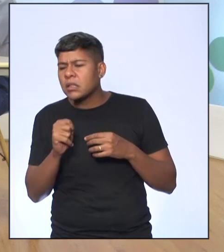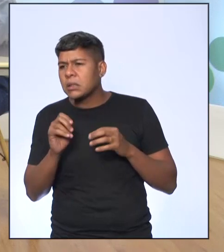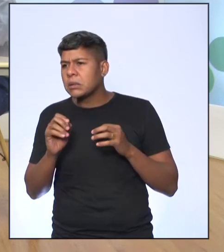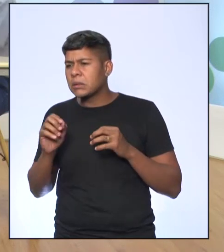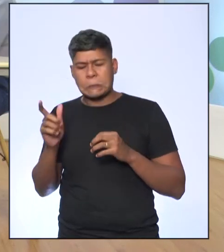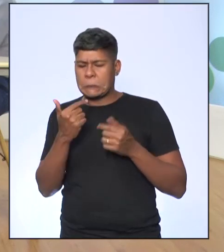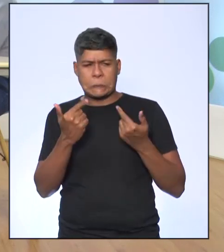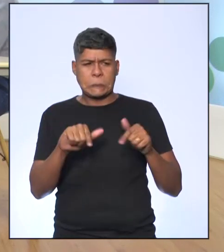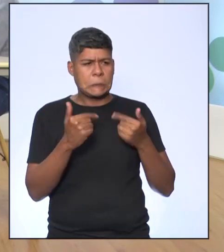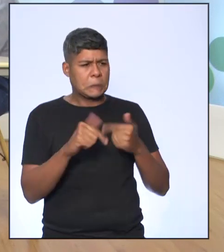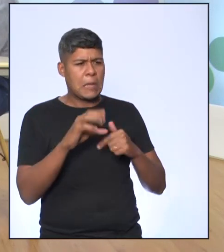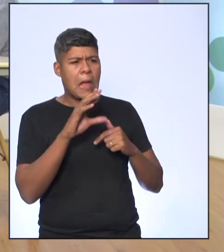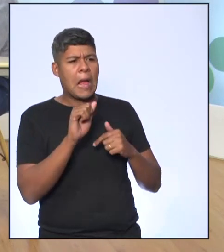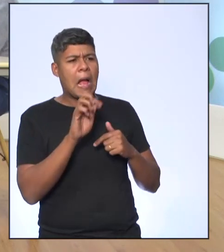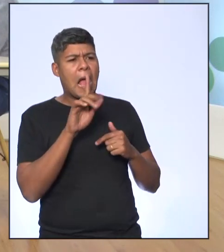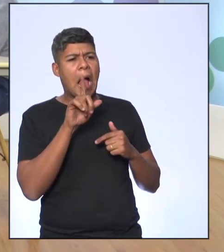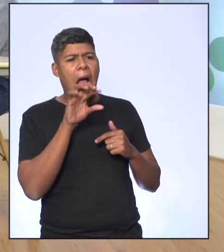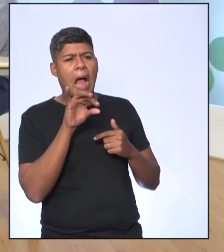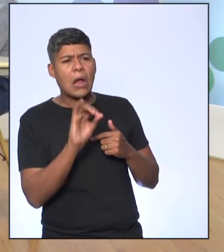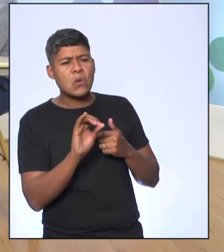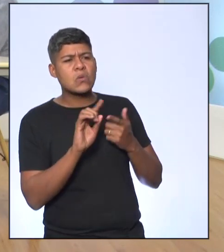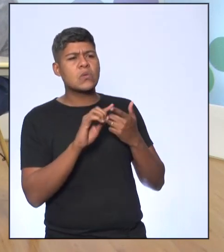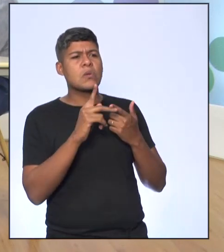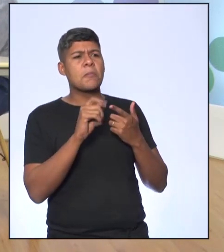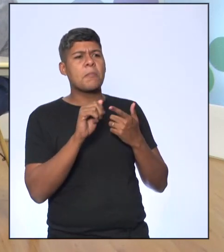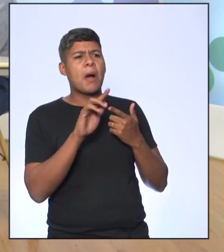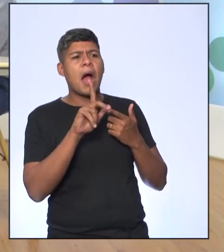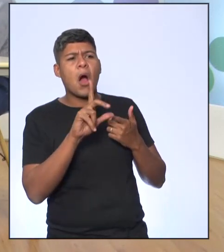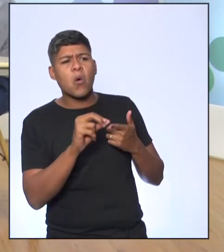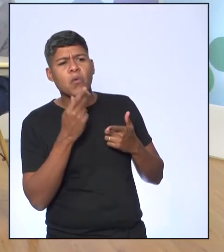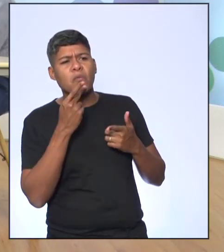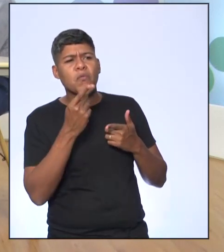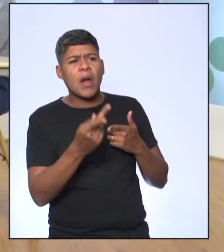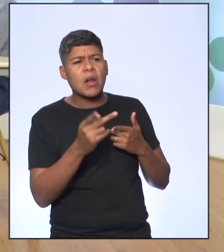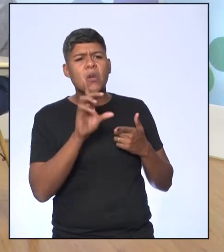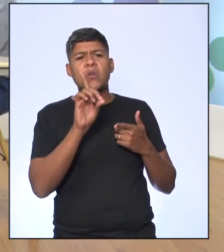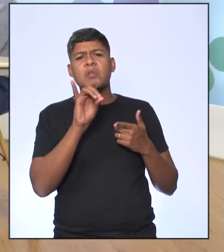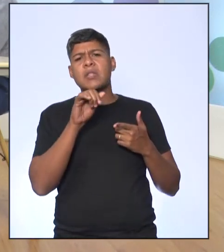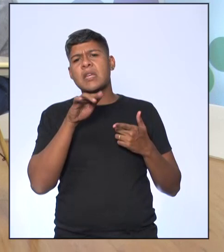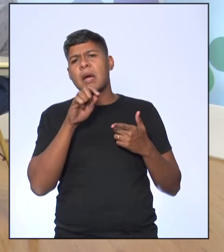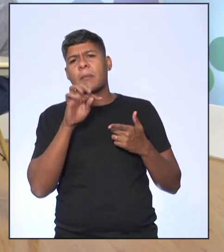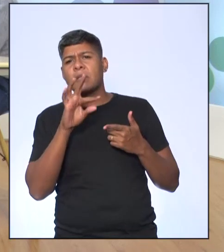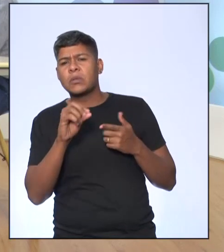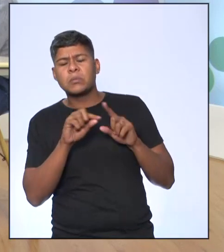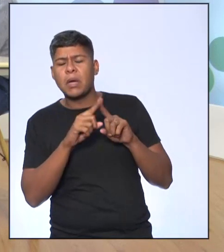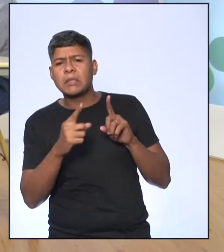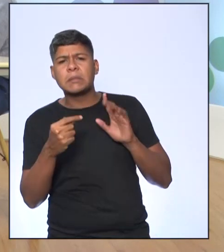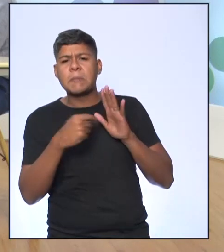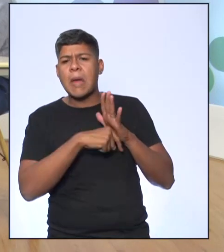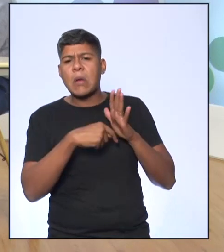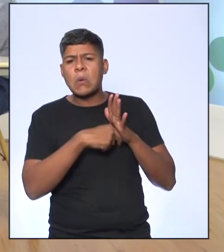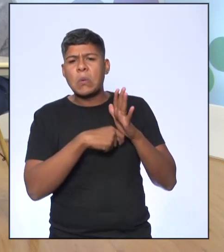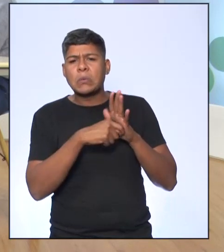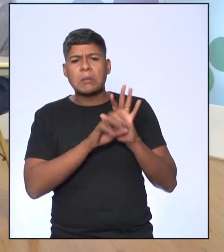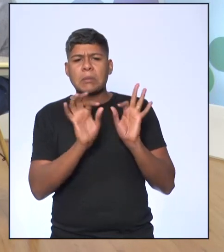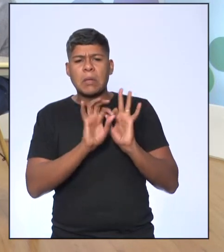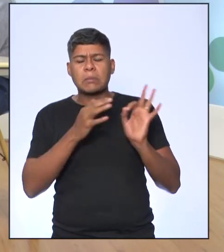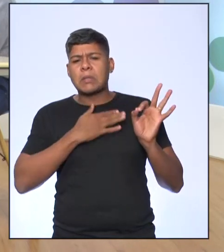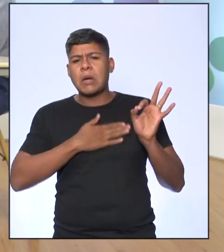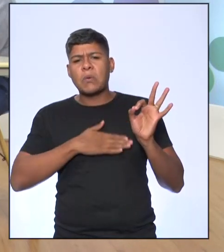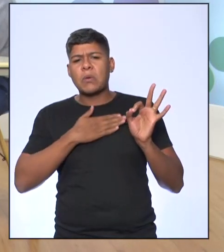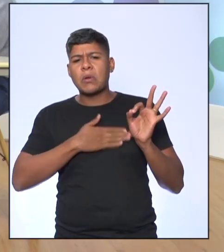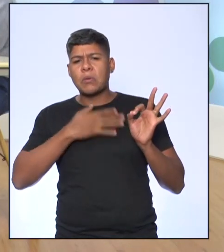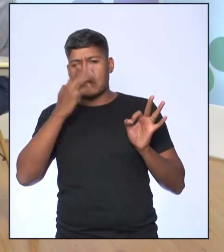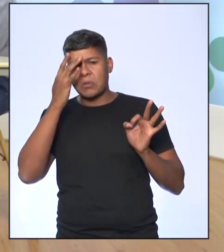não. O Carlos e o Paulo disse, né, do diâmetro, que é o dobro do raio, mas até agora tá tranquilo aqui, o